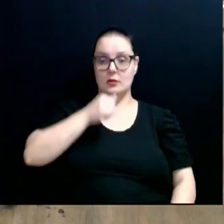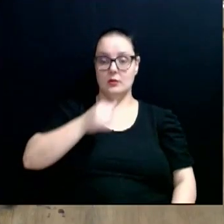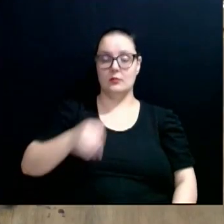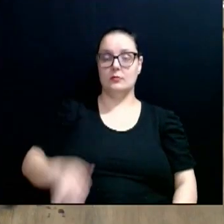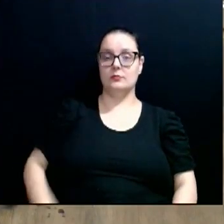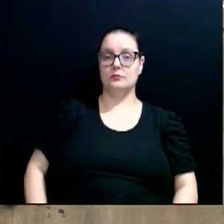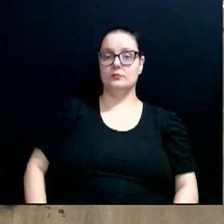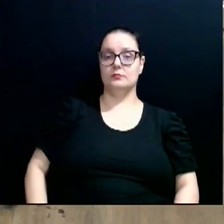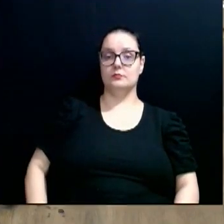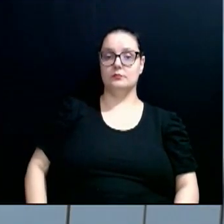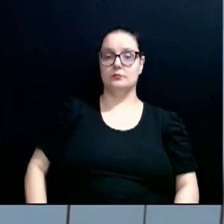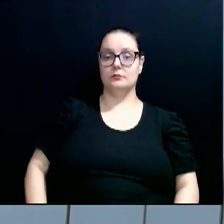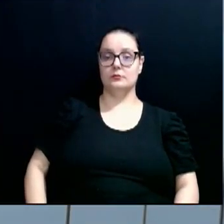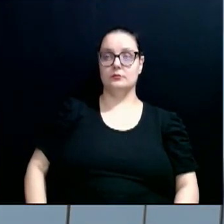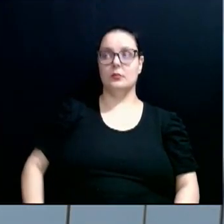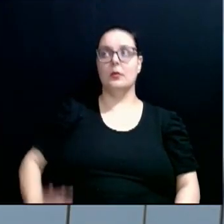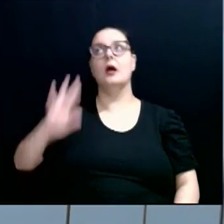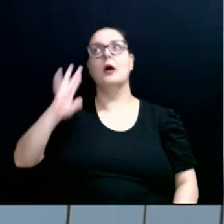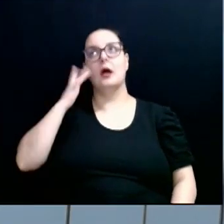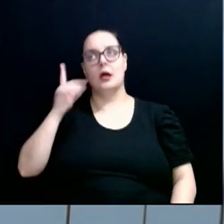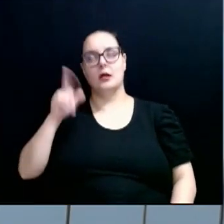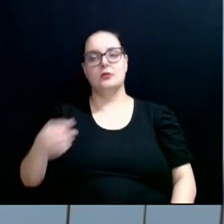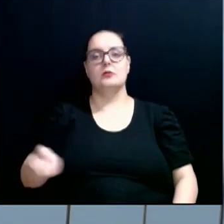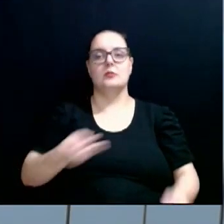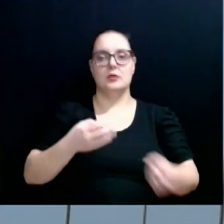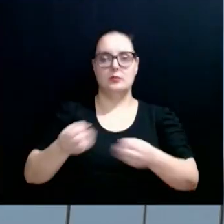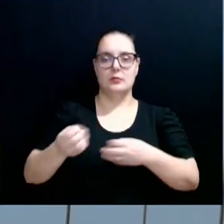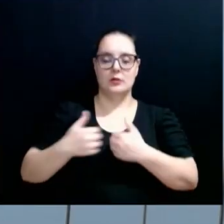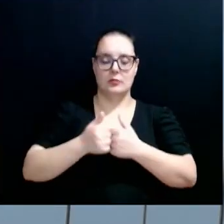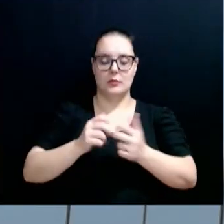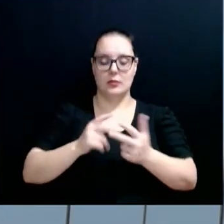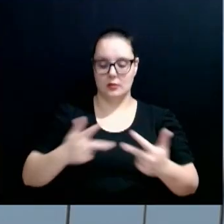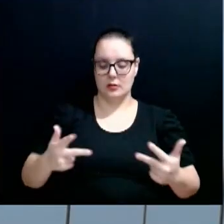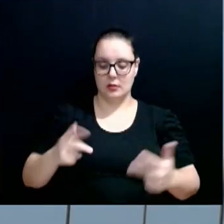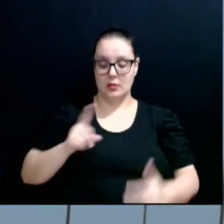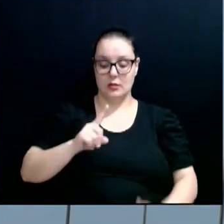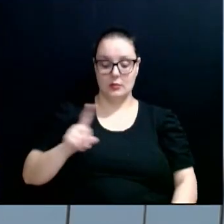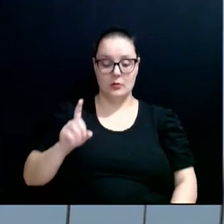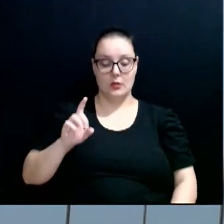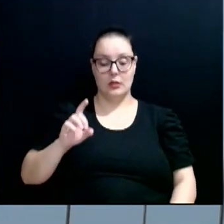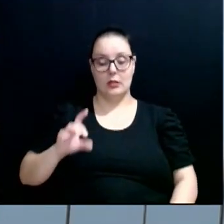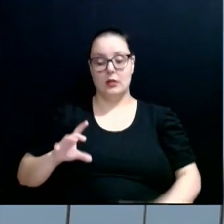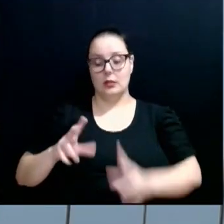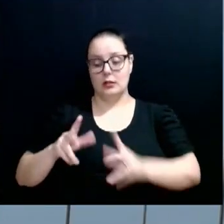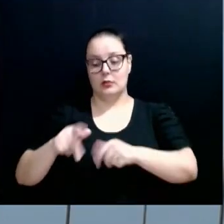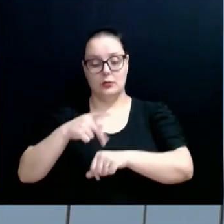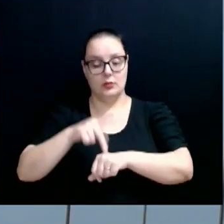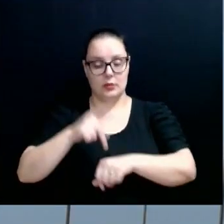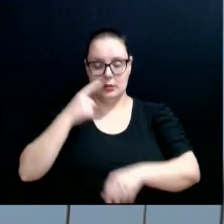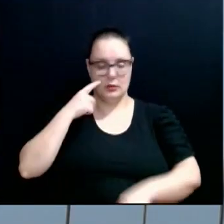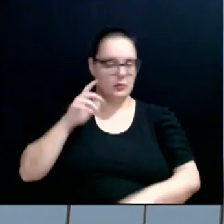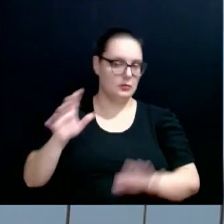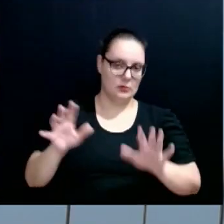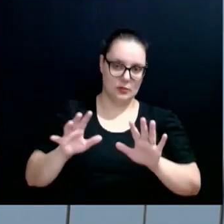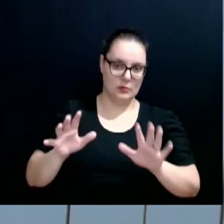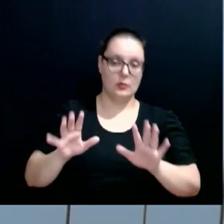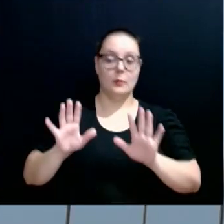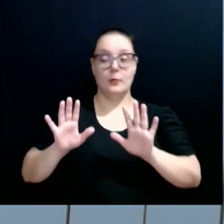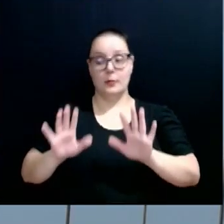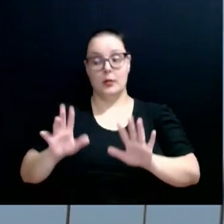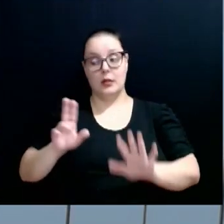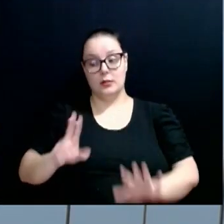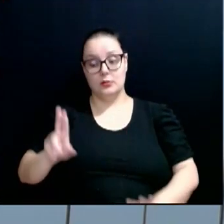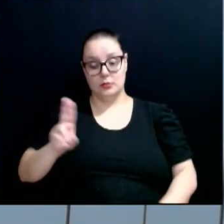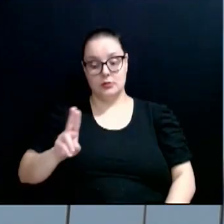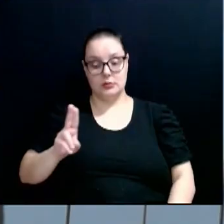uma inovação no transporte, não é uma inovação no país e na ideia, mas você implantar isso na cidade de Campinas, você